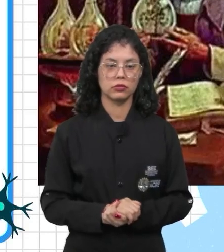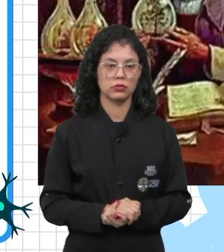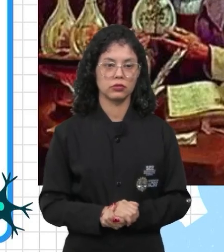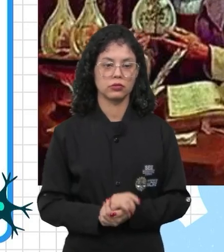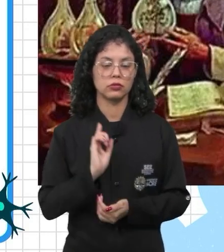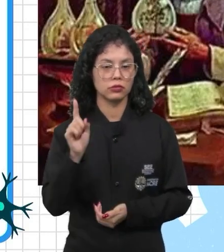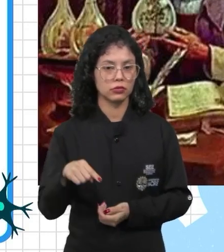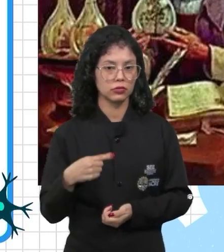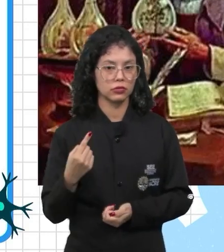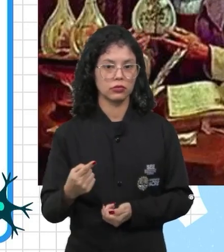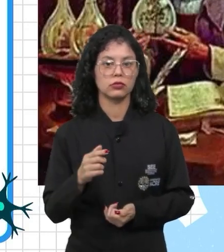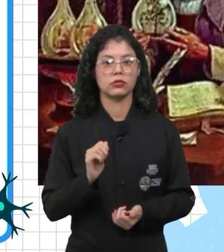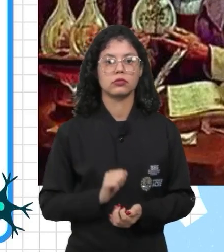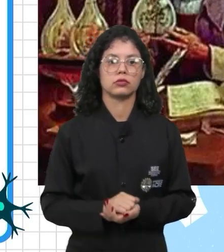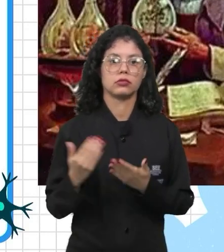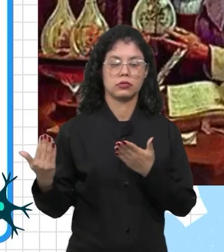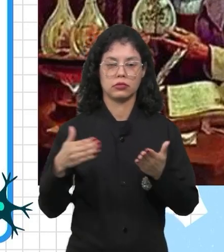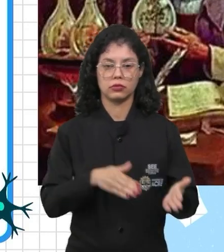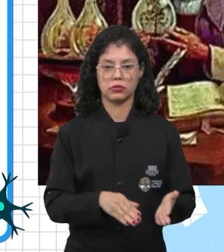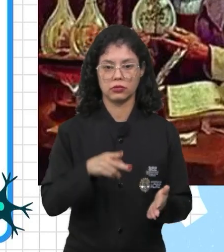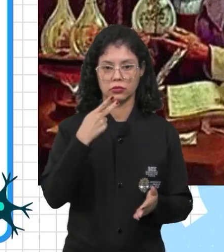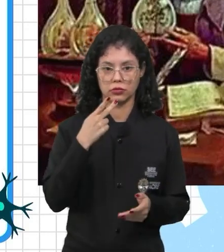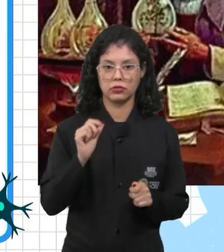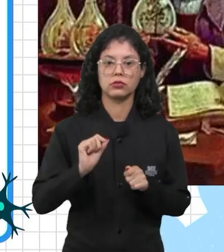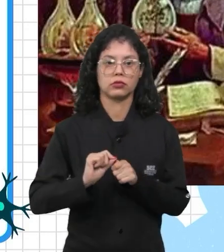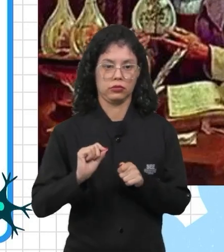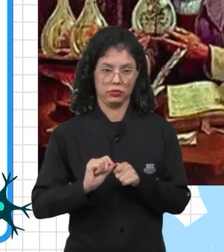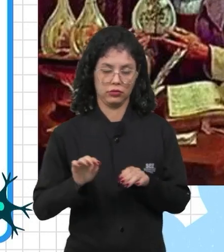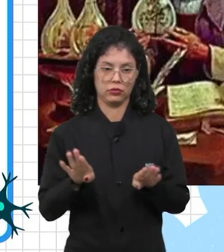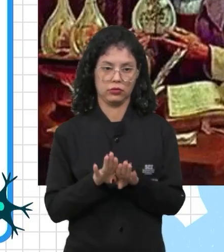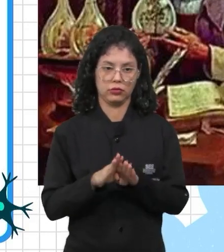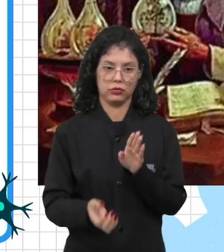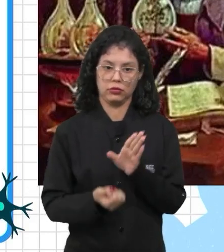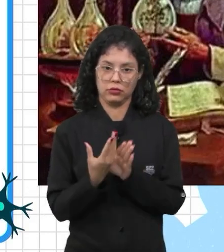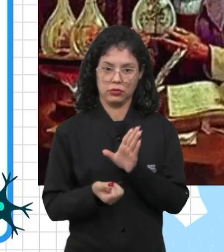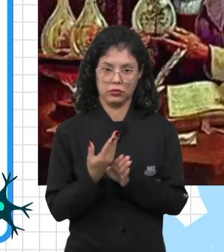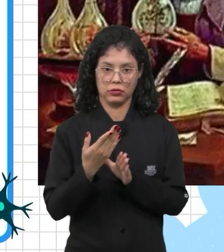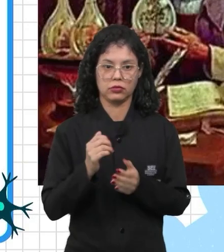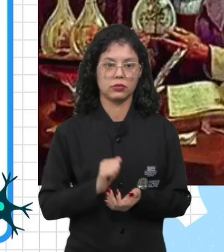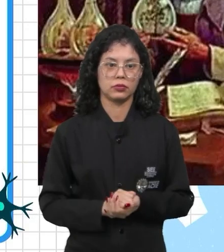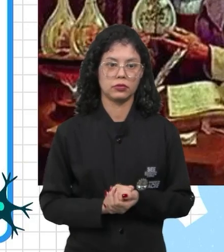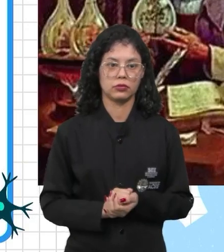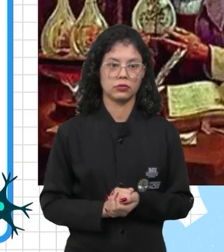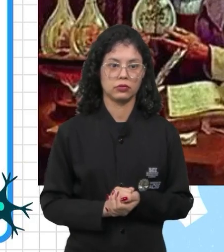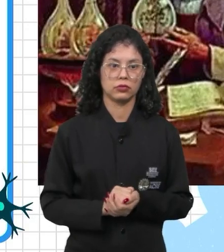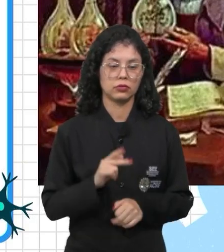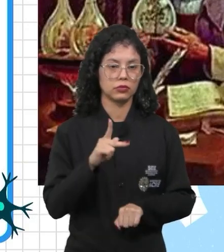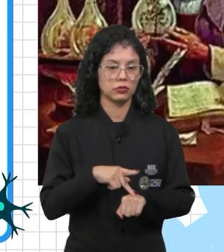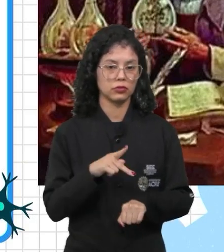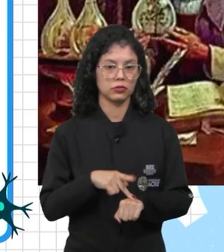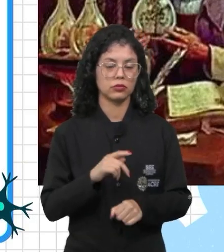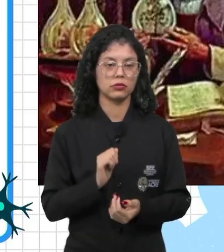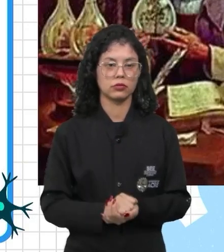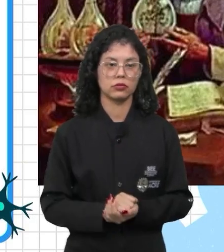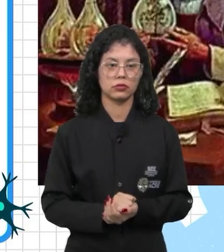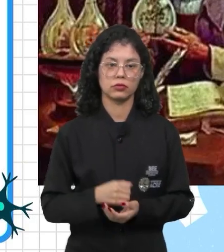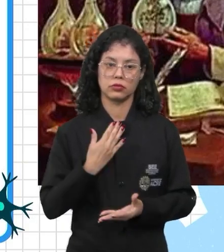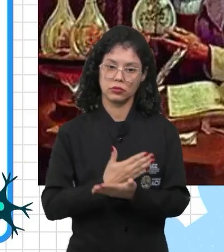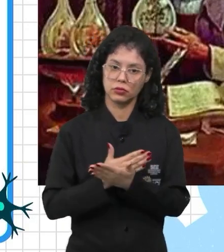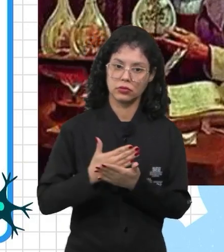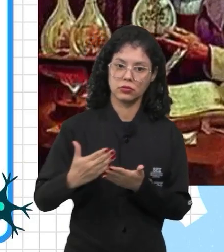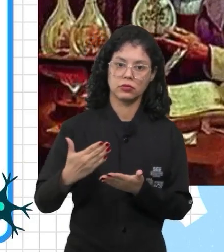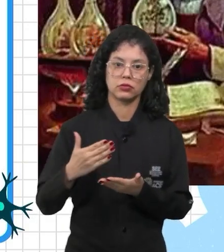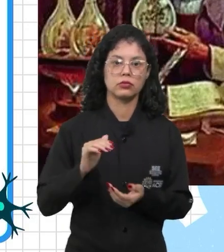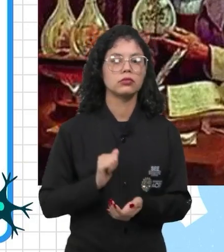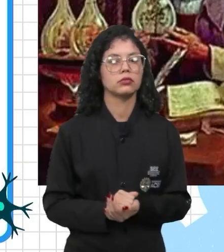Então, depois eles chegaram à conclusão que eles não conseguiriam ali produzir nem a pedra filosofal, nem o elixir da vida, e começou